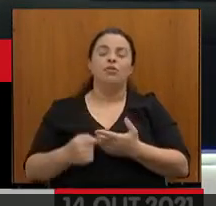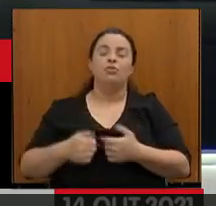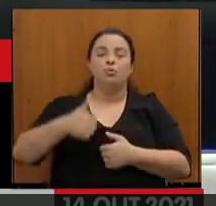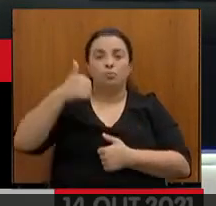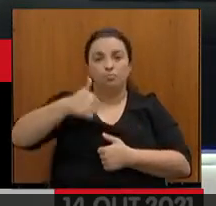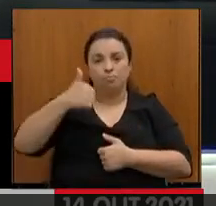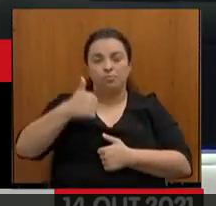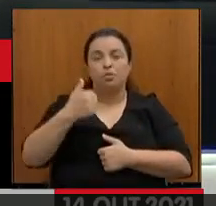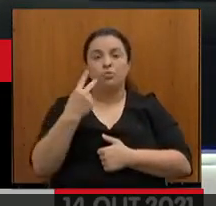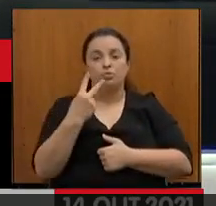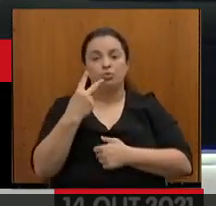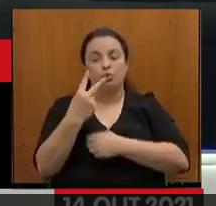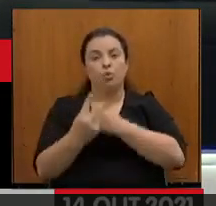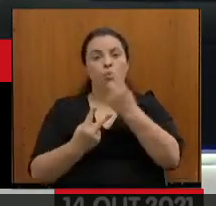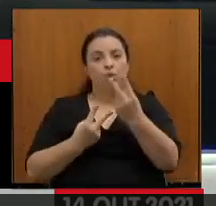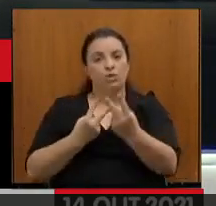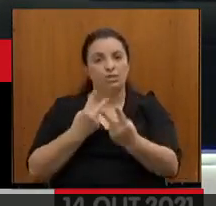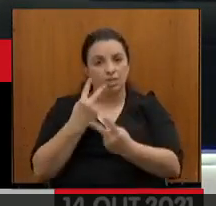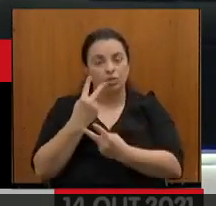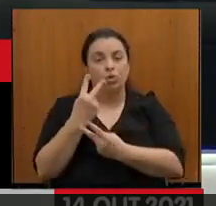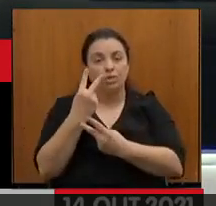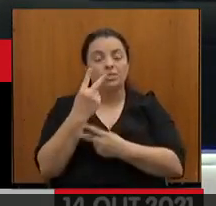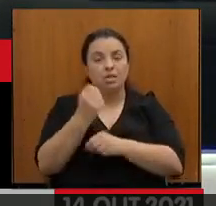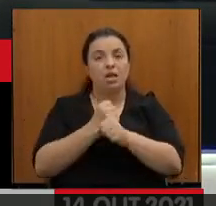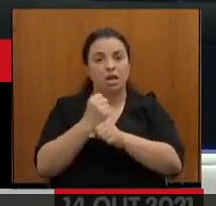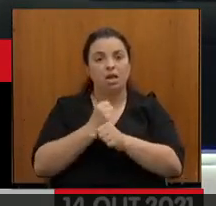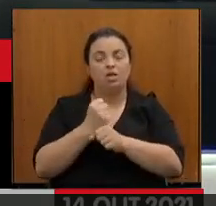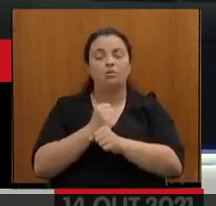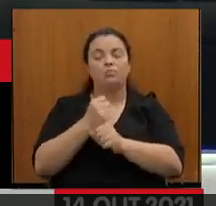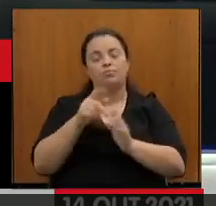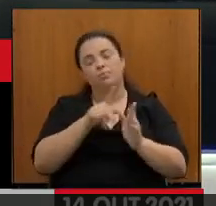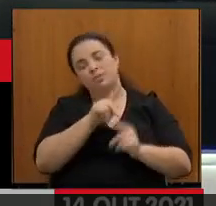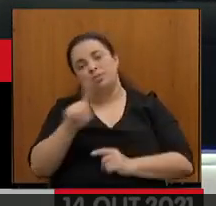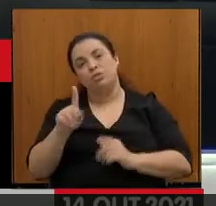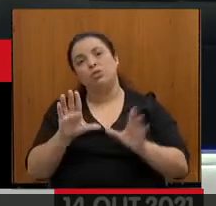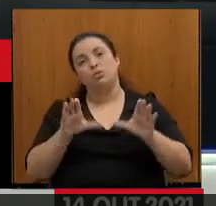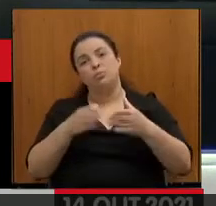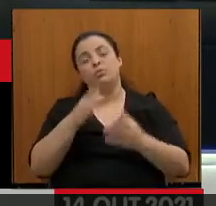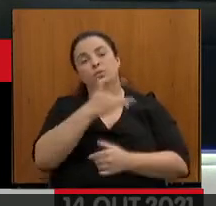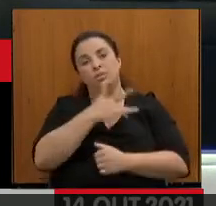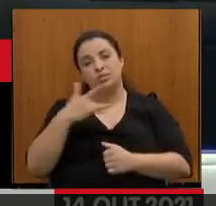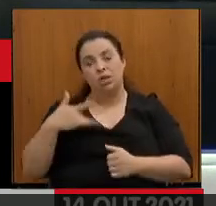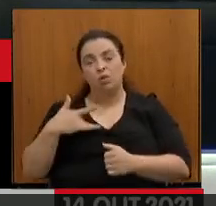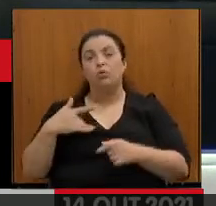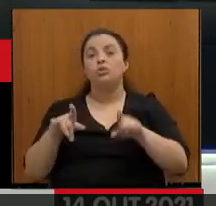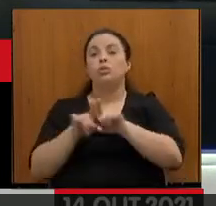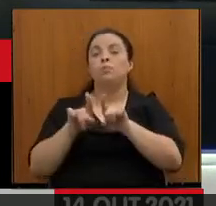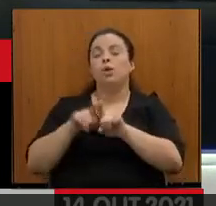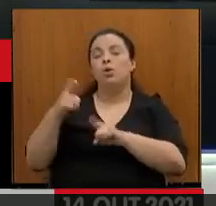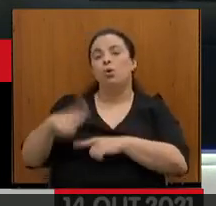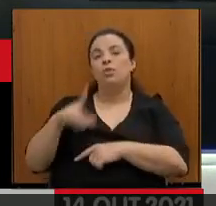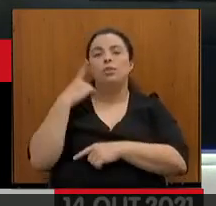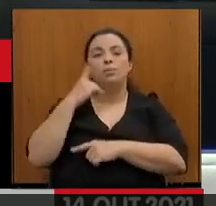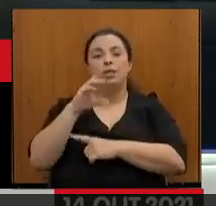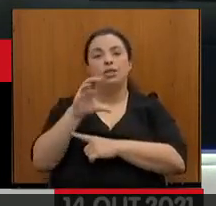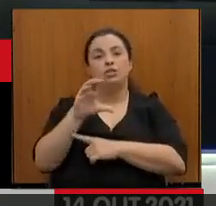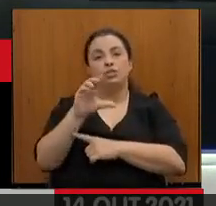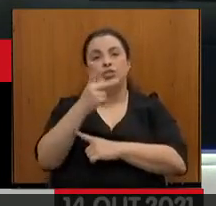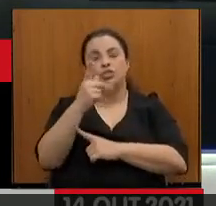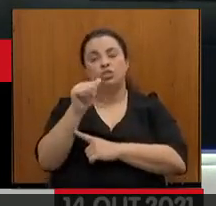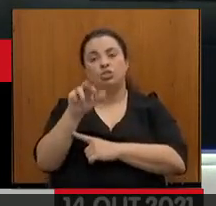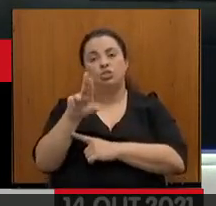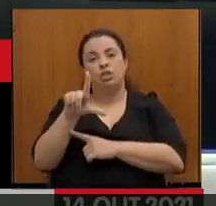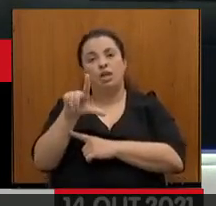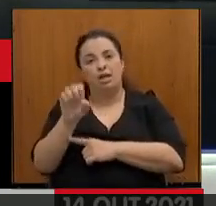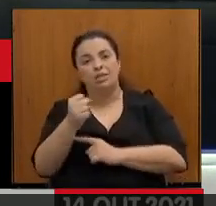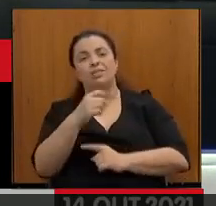um importante trabalho como presidente da Comissão de Saúde desta Casa, deputado Charles Santos, deputado Gil Pereira e também o